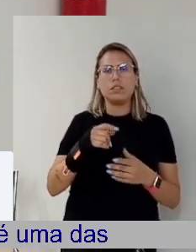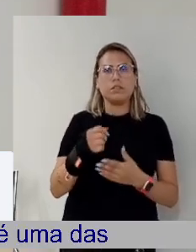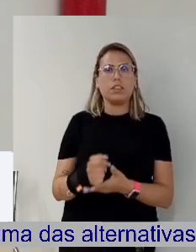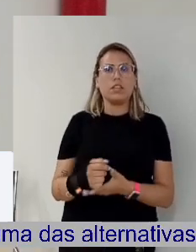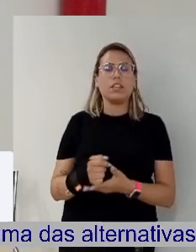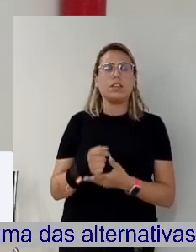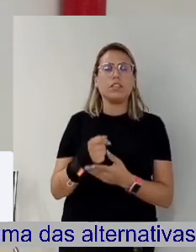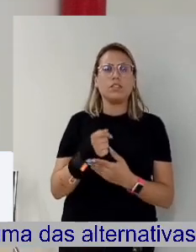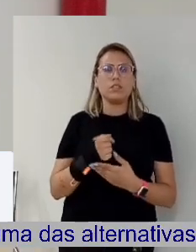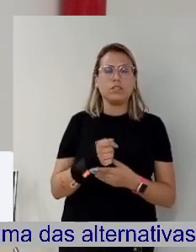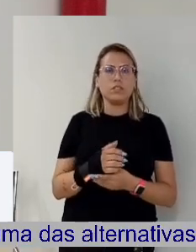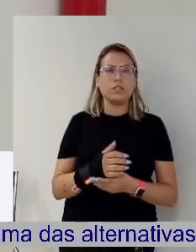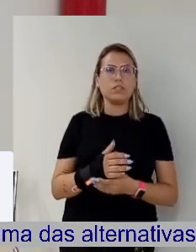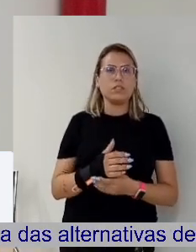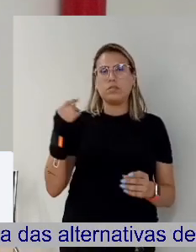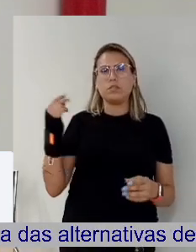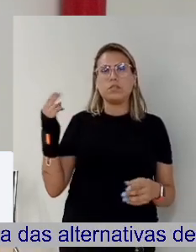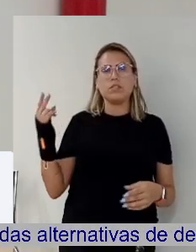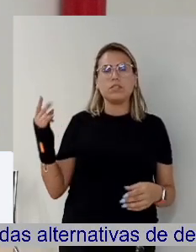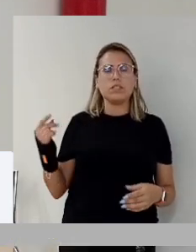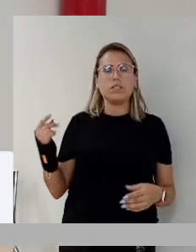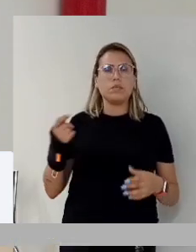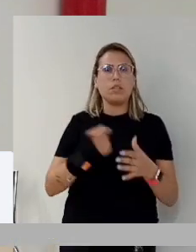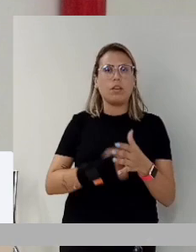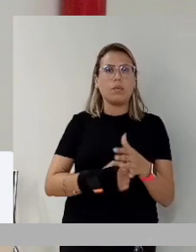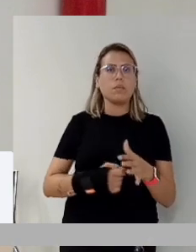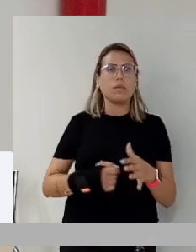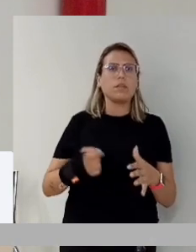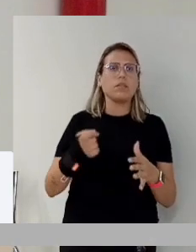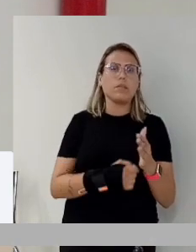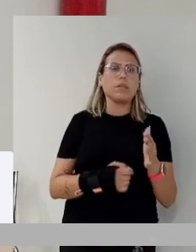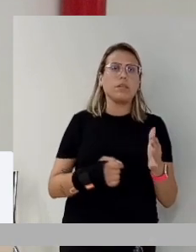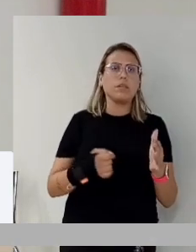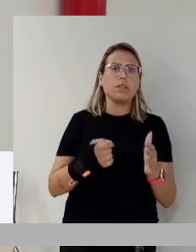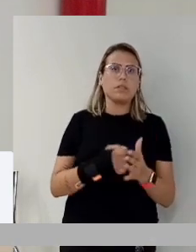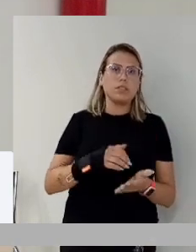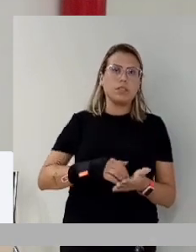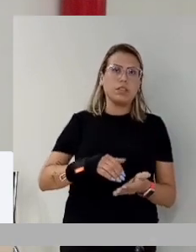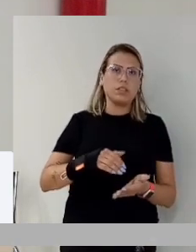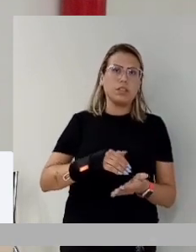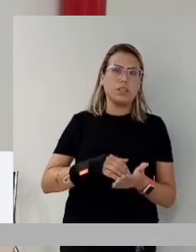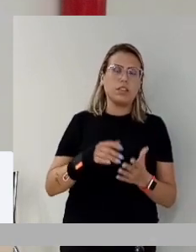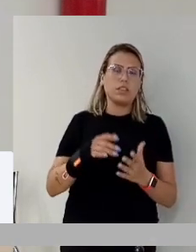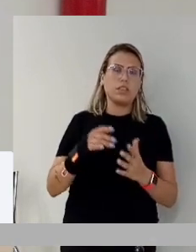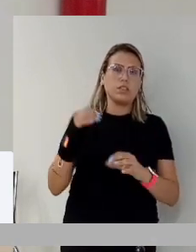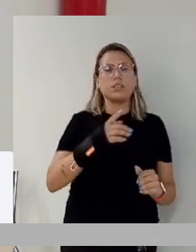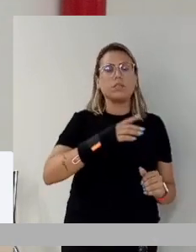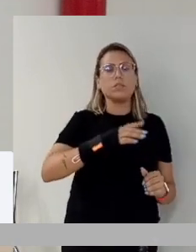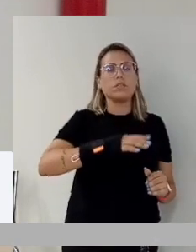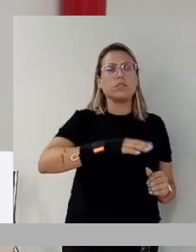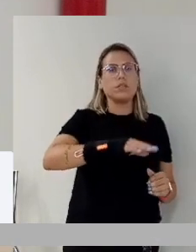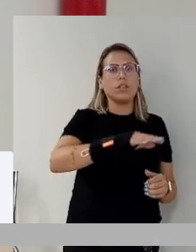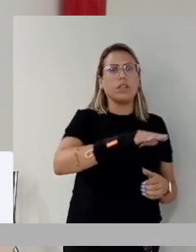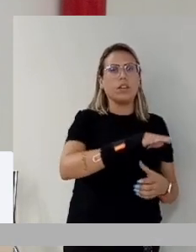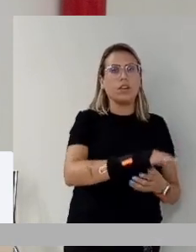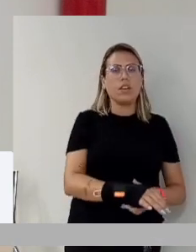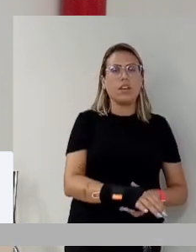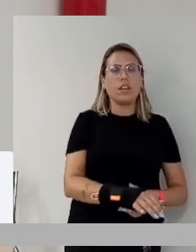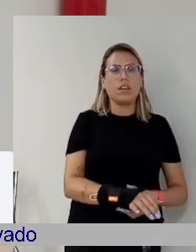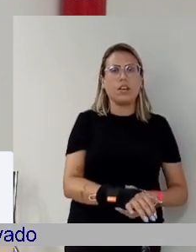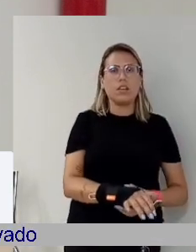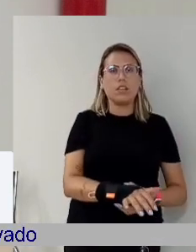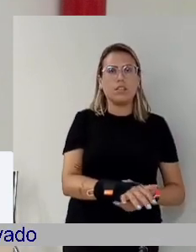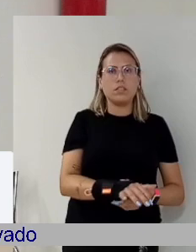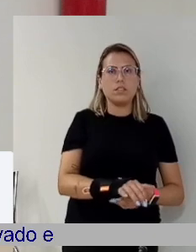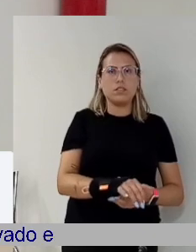isso aí que a gente já vai com muito tempo já cobrando da do próprio secretário de esporte nós temos uma área ali perto daqueles Baldão onde desce para